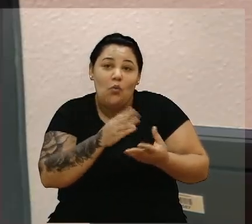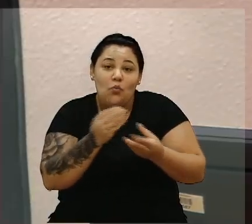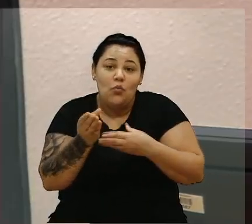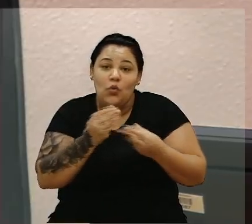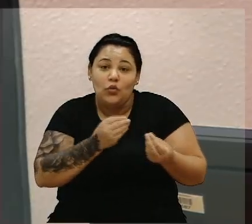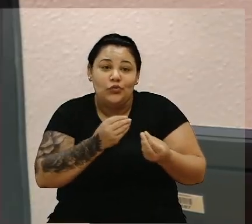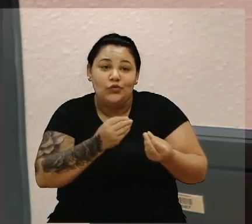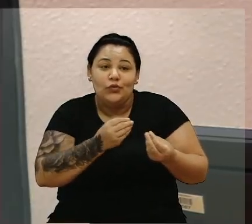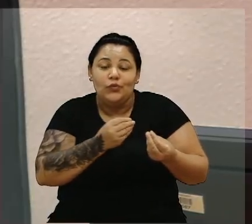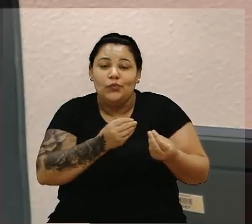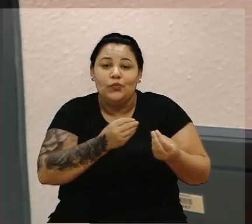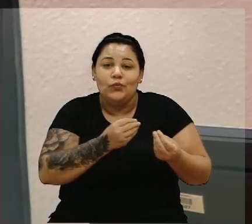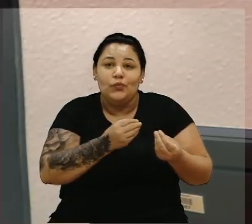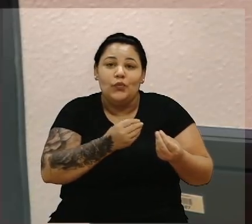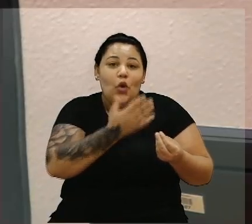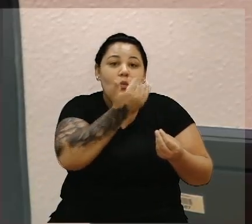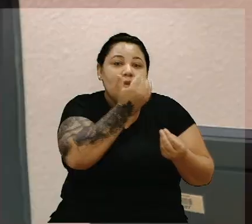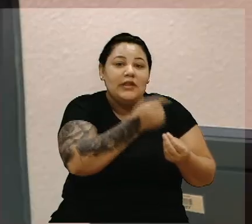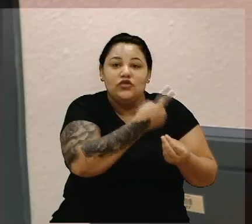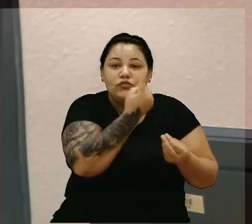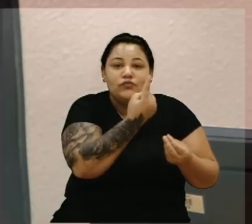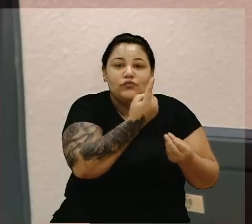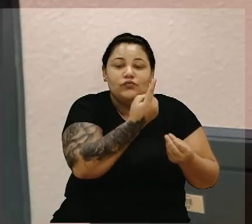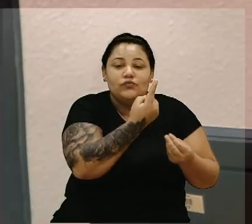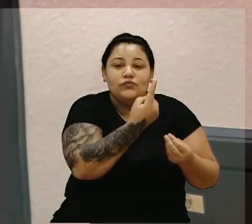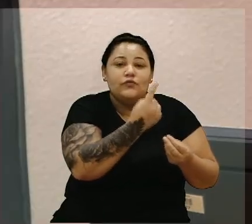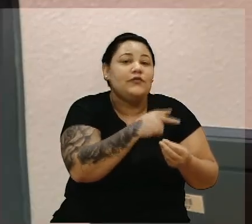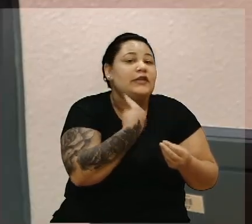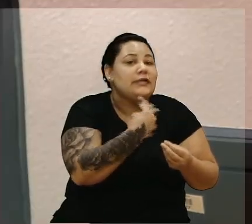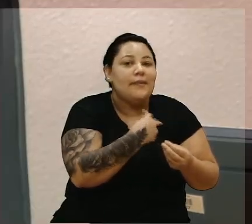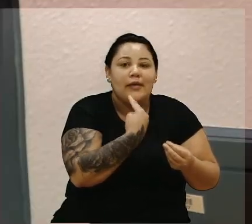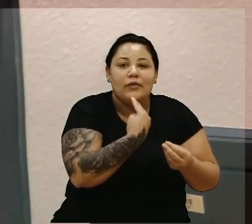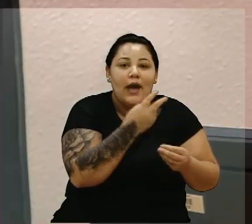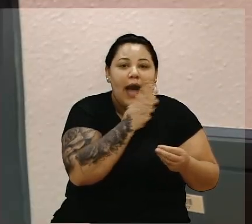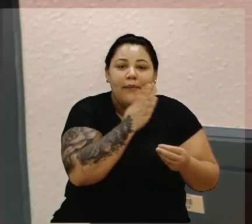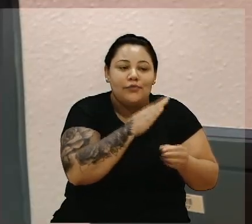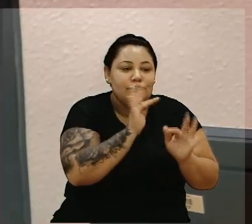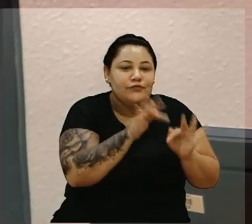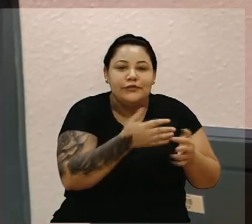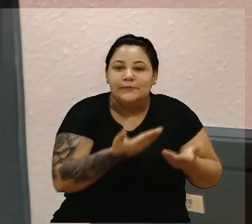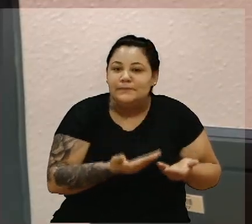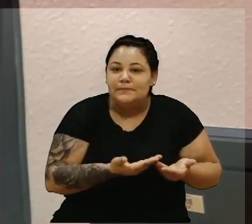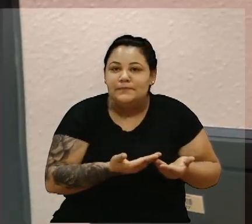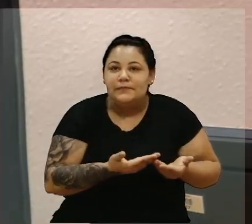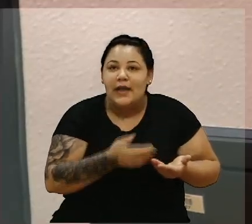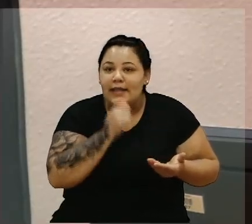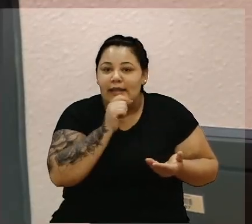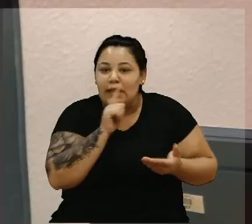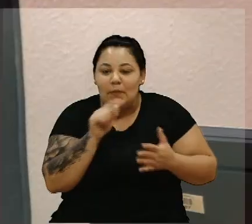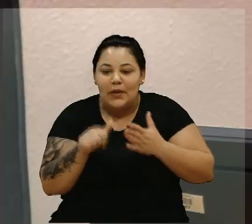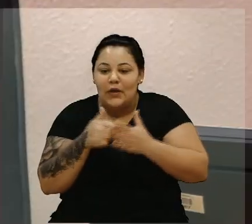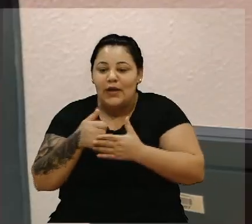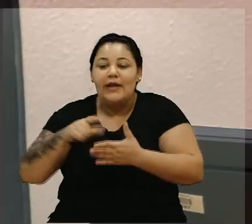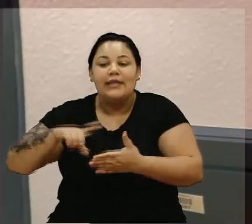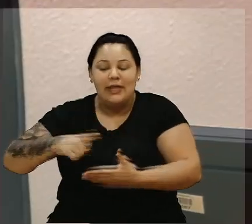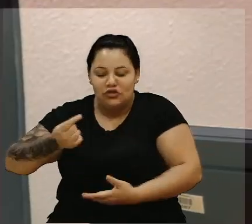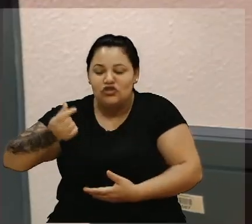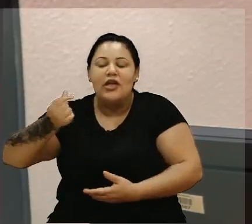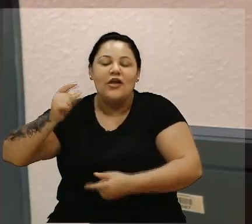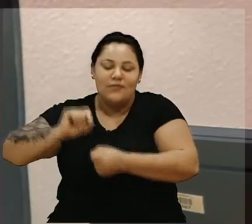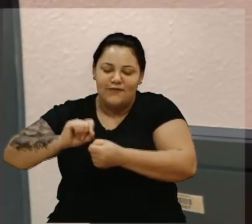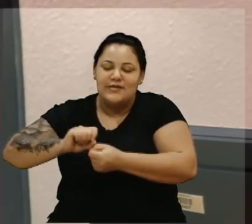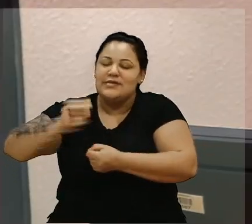determinado alimento que vai vencer, é uma situação que o setor de alimentação não melhorou e há dinheiro para fazer. Há